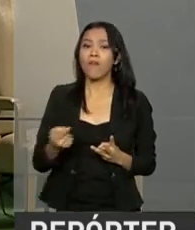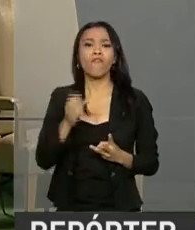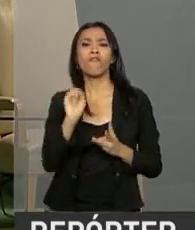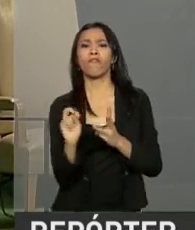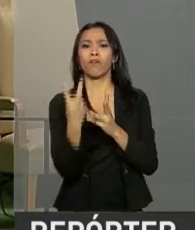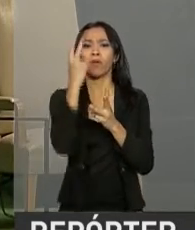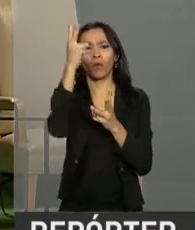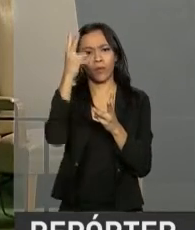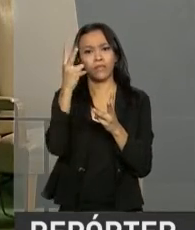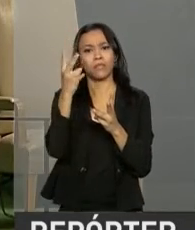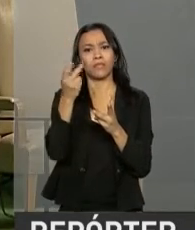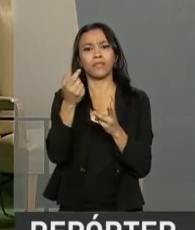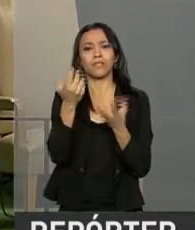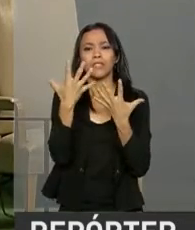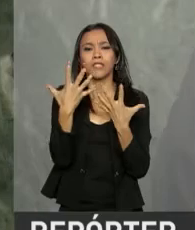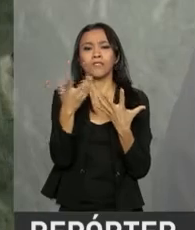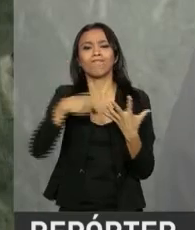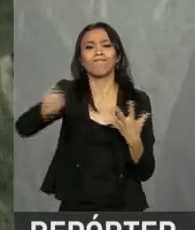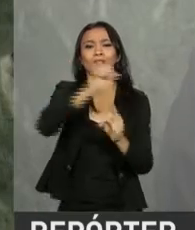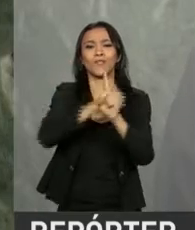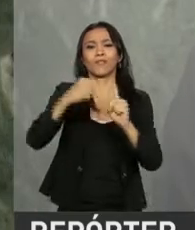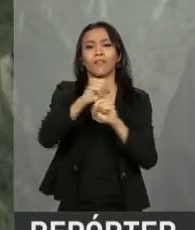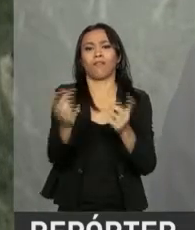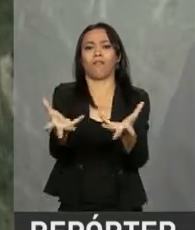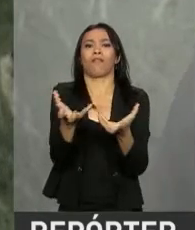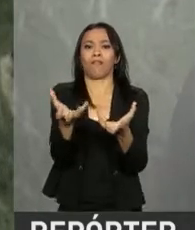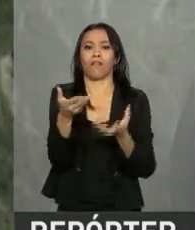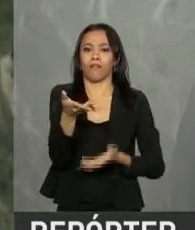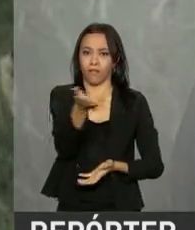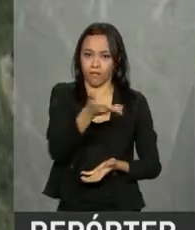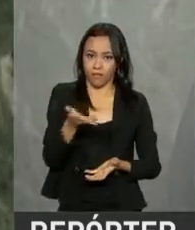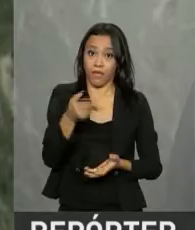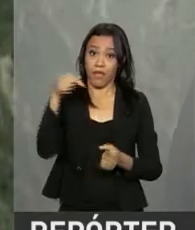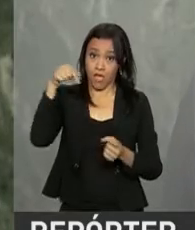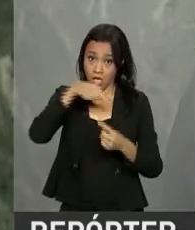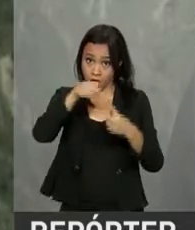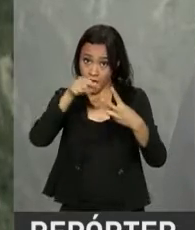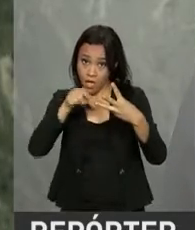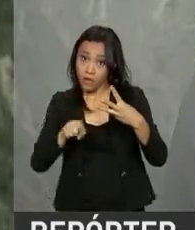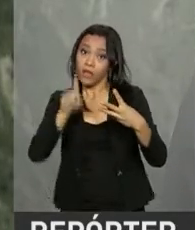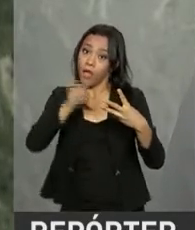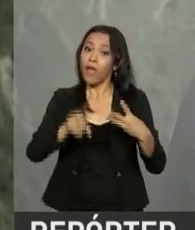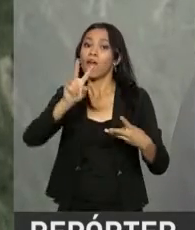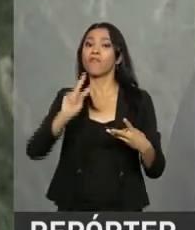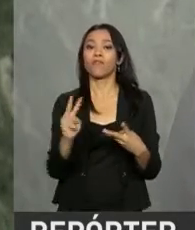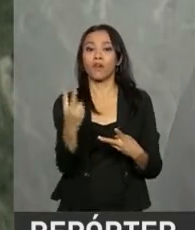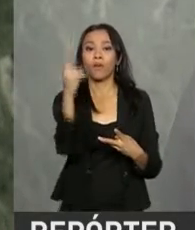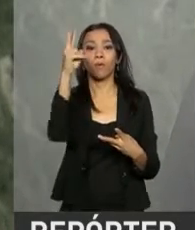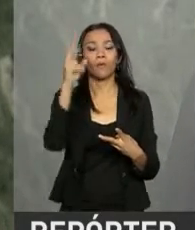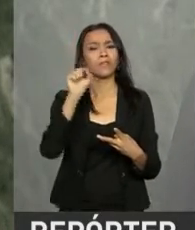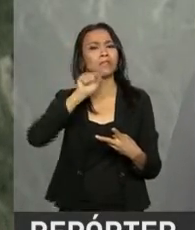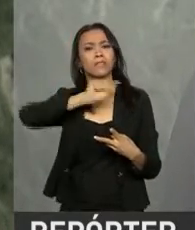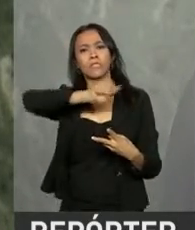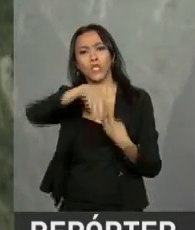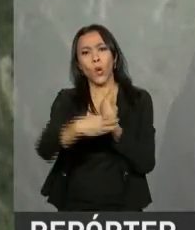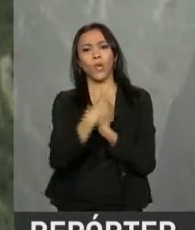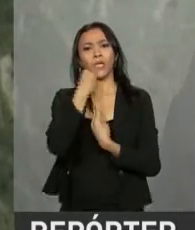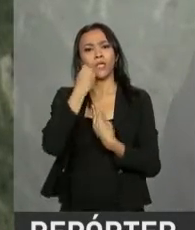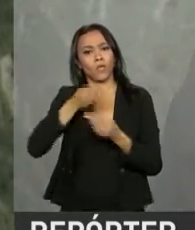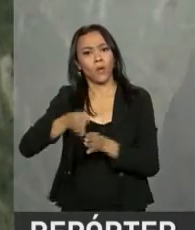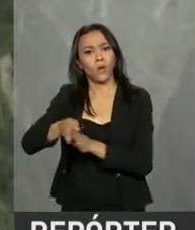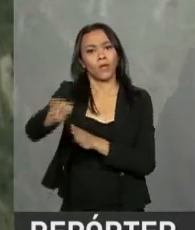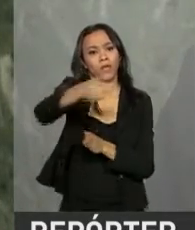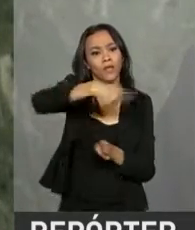e aspirações de nossa sociedade. Esses são os valores e orientações que também nos